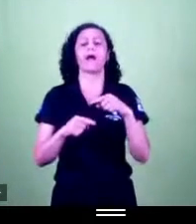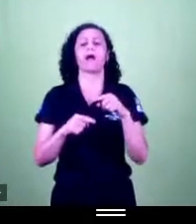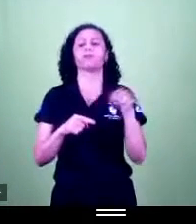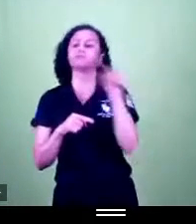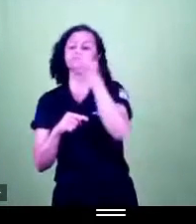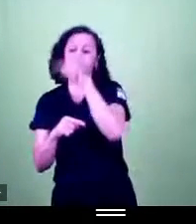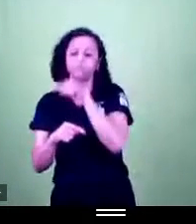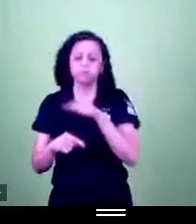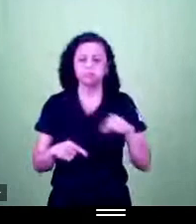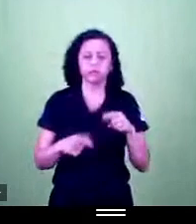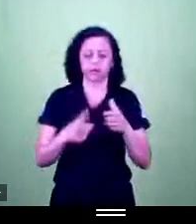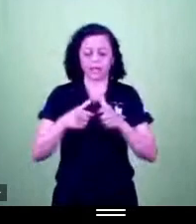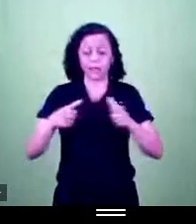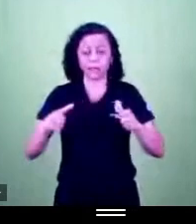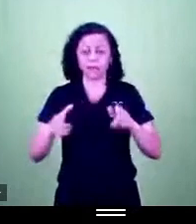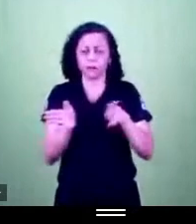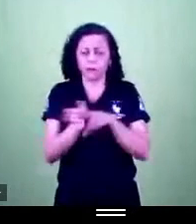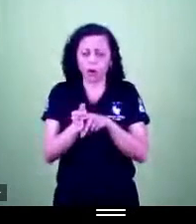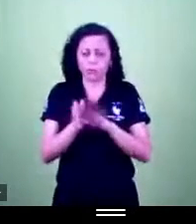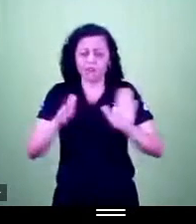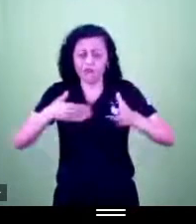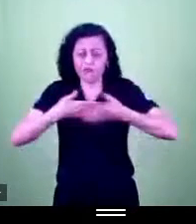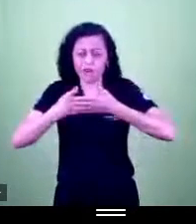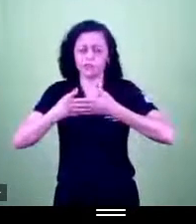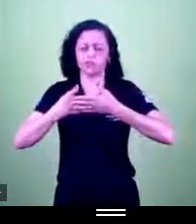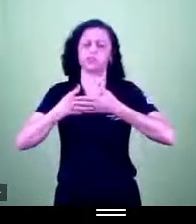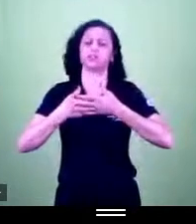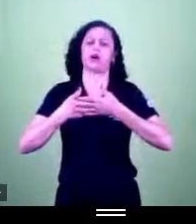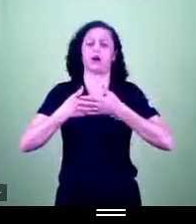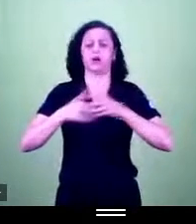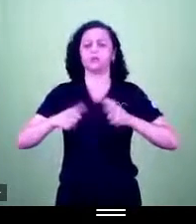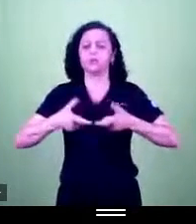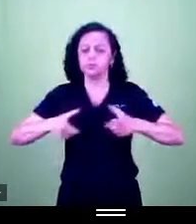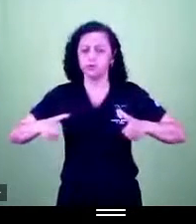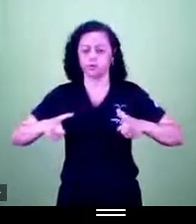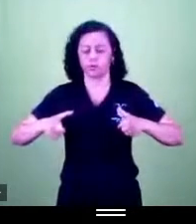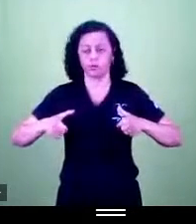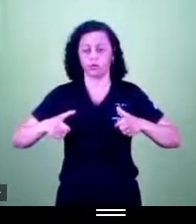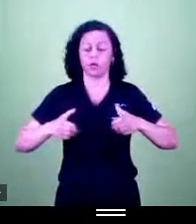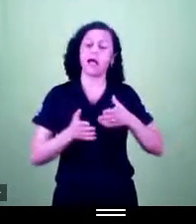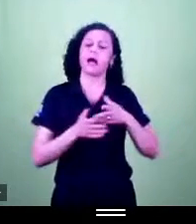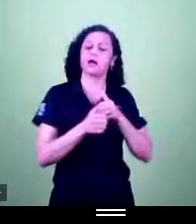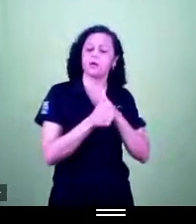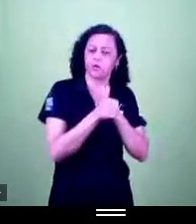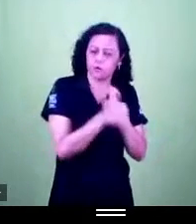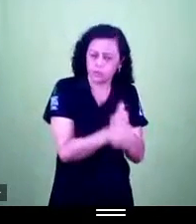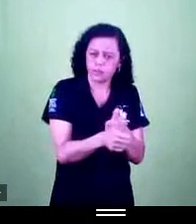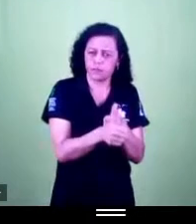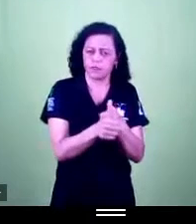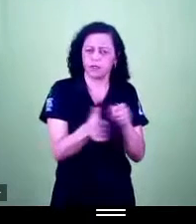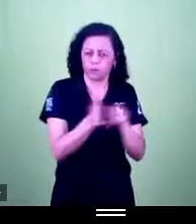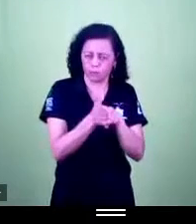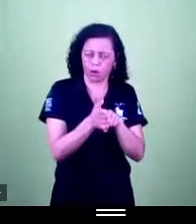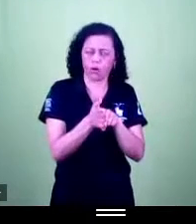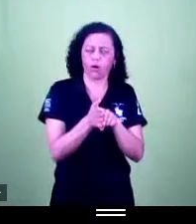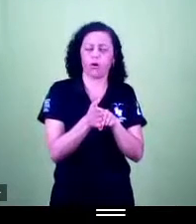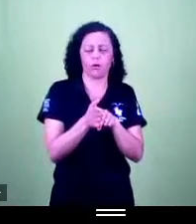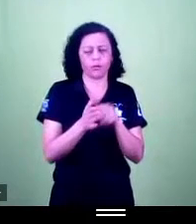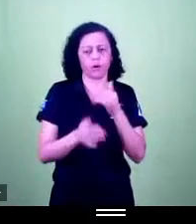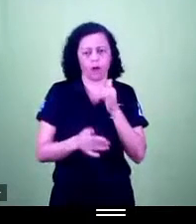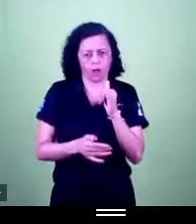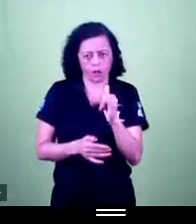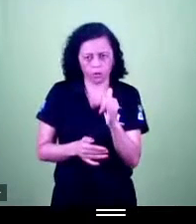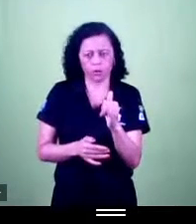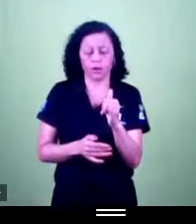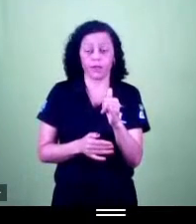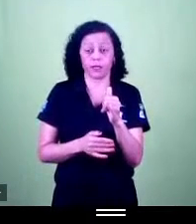começa a percorrer o circuito por um ponto, ele segue um sentido horário, ou anti-horário, nós vamos definir isso, vocês